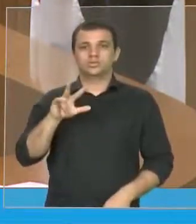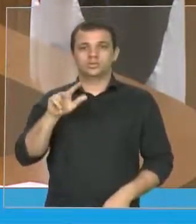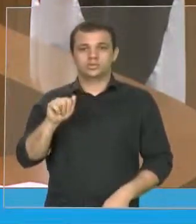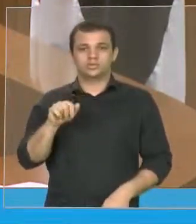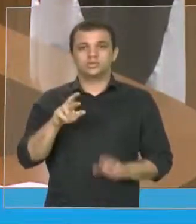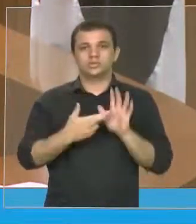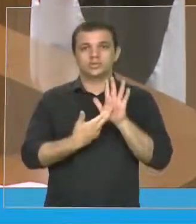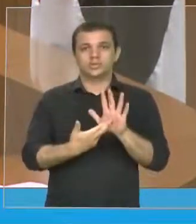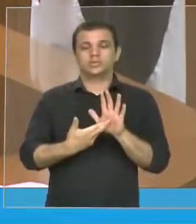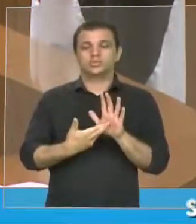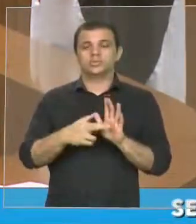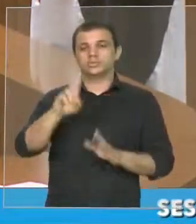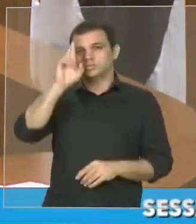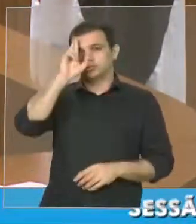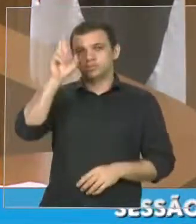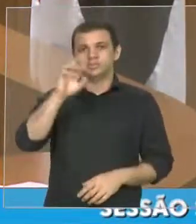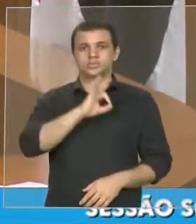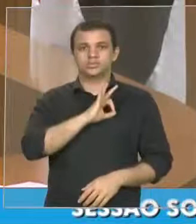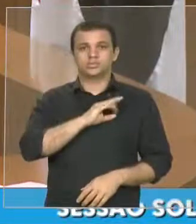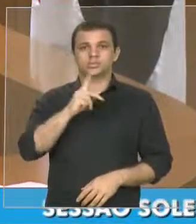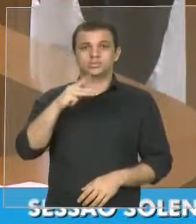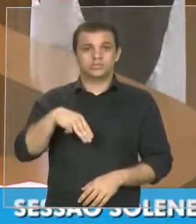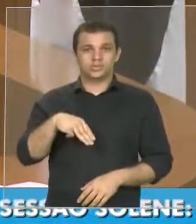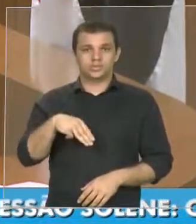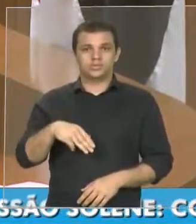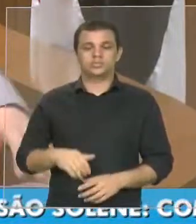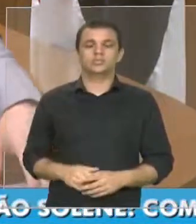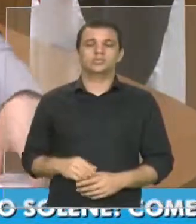Militar, Coronel Pereira.